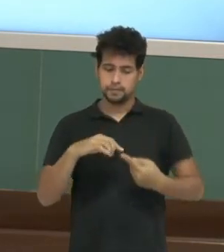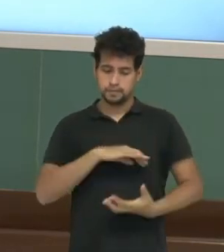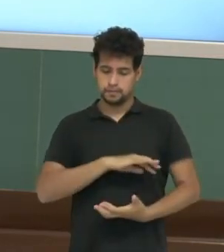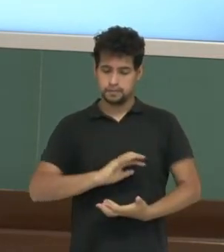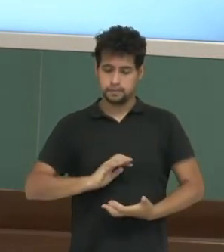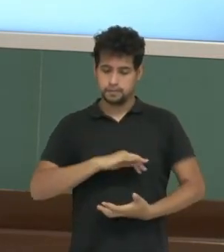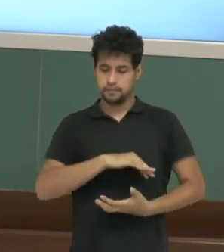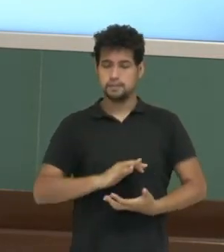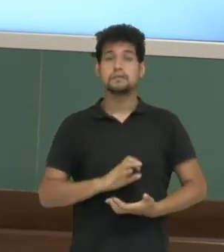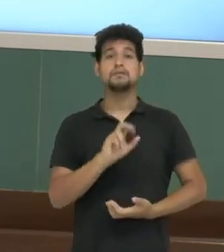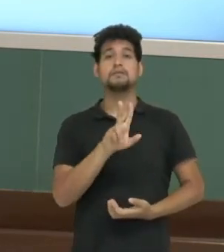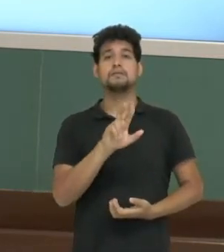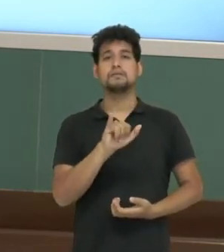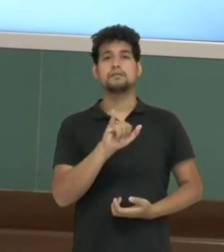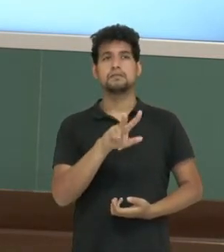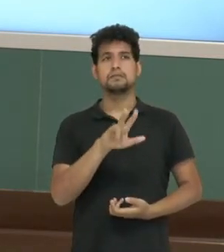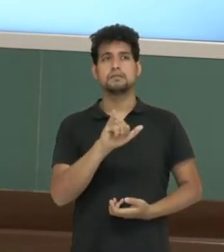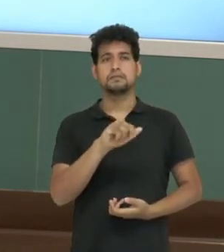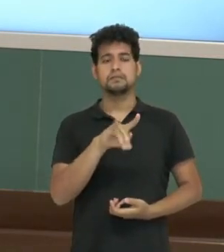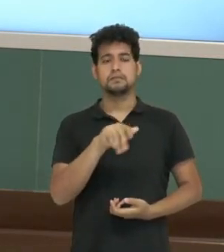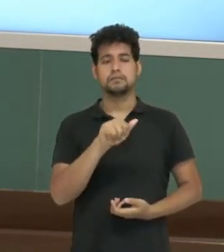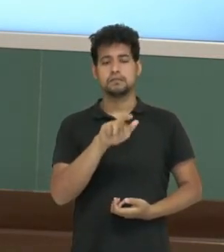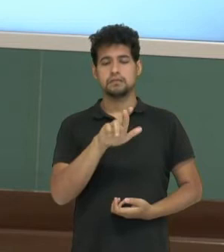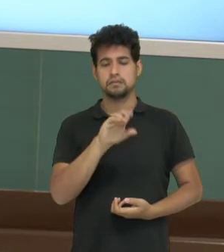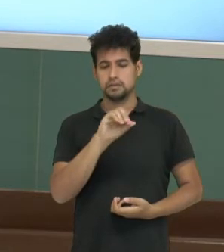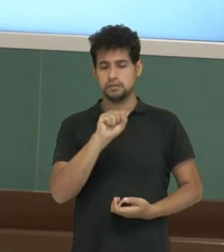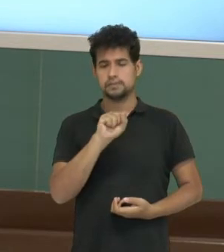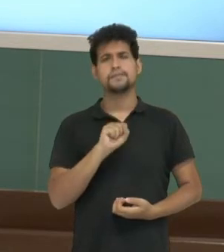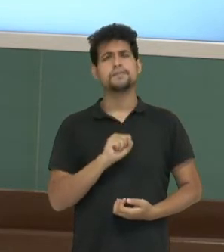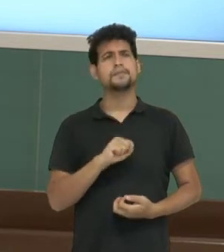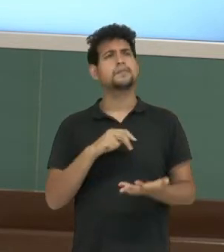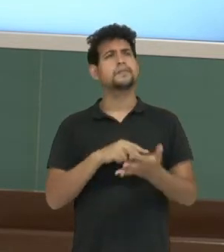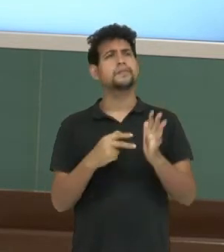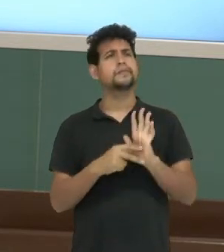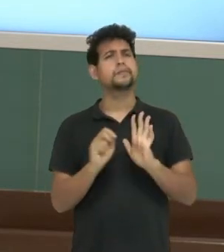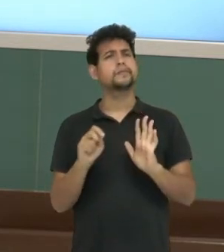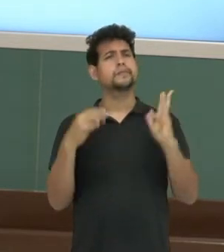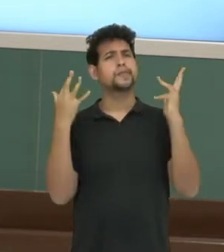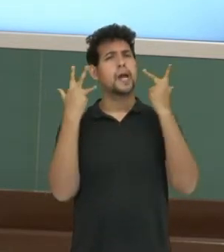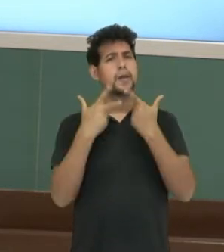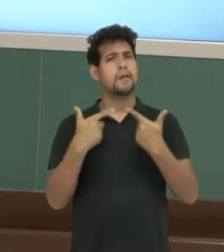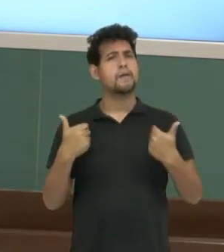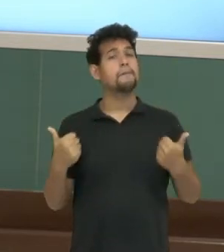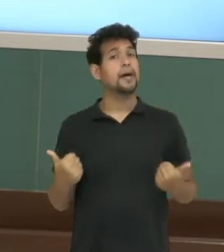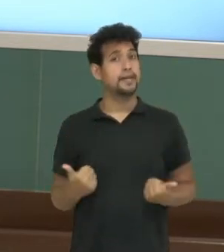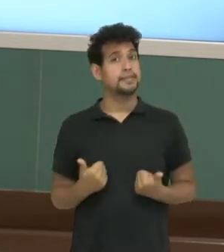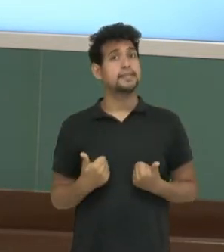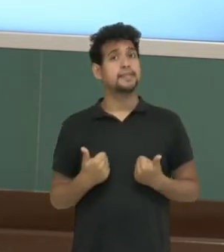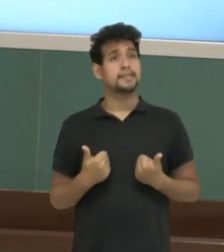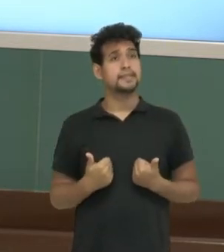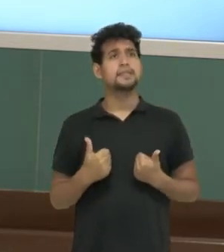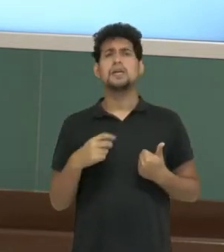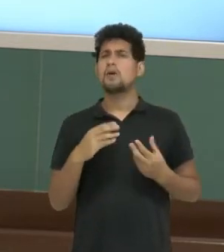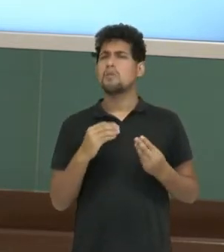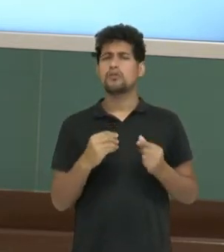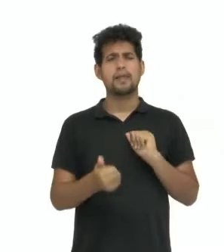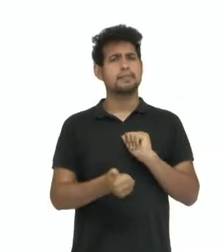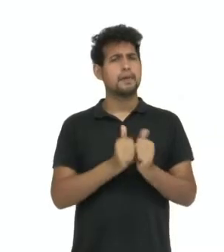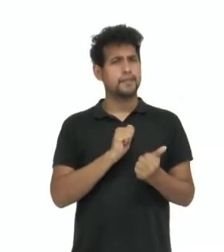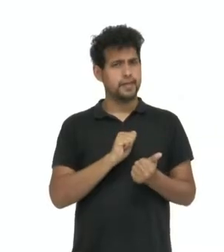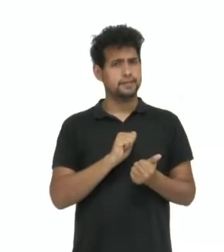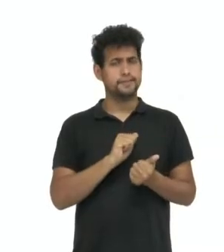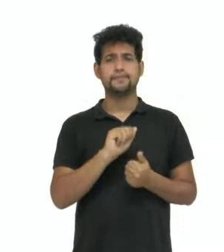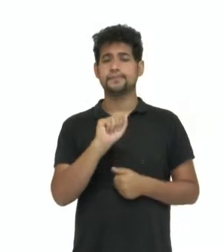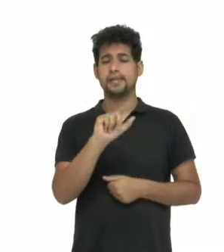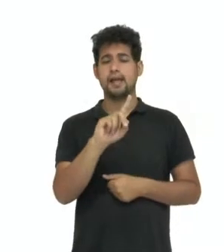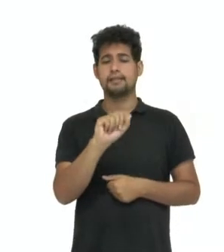como vivíparos. São seres bastante adaptáveis, né?